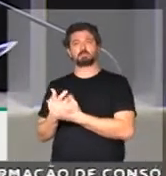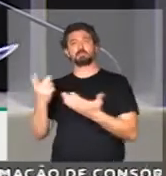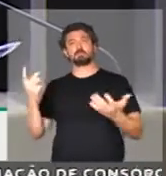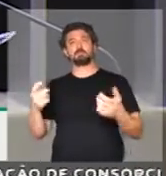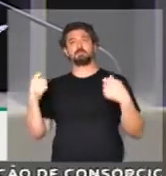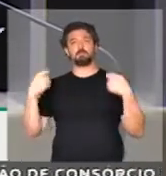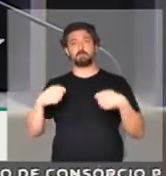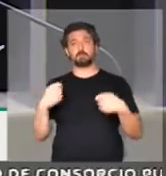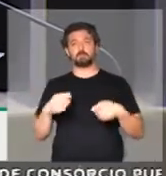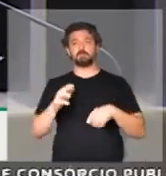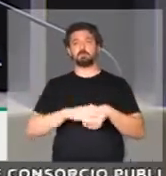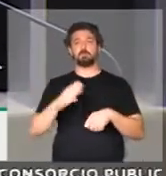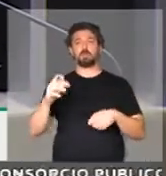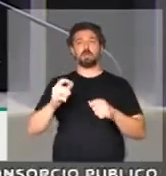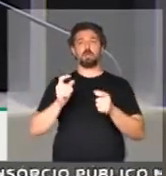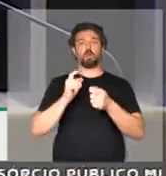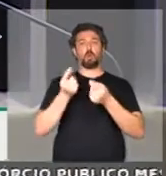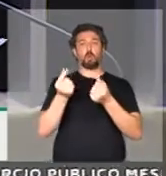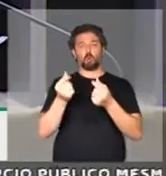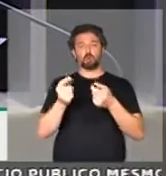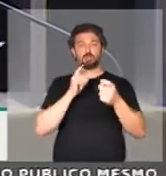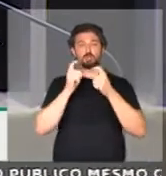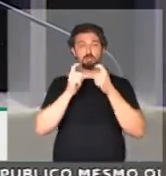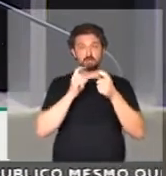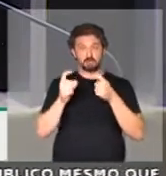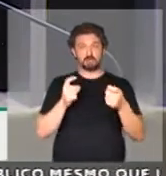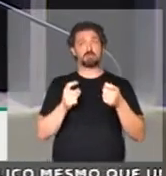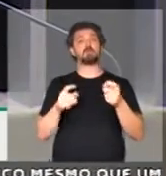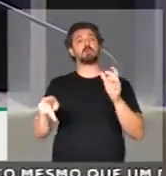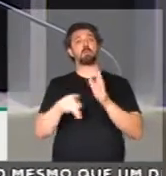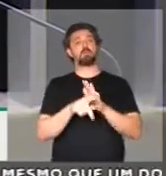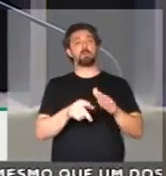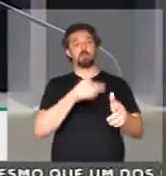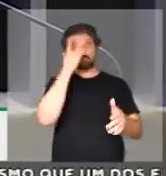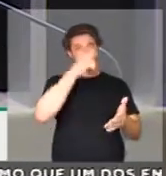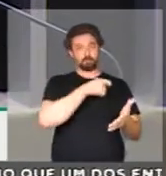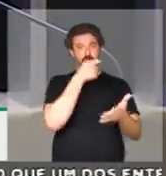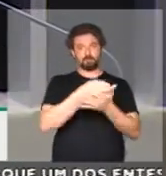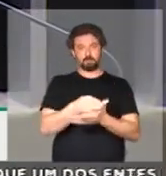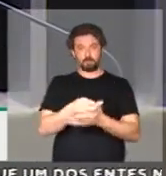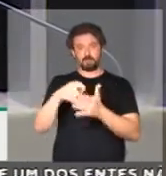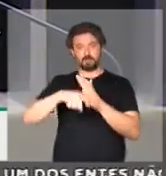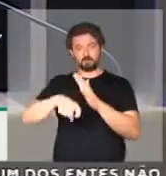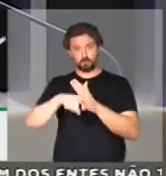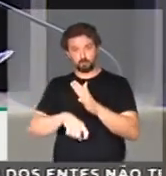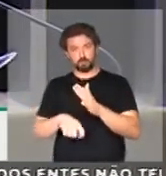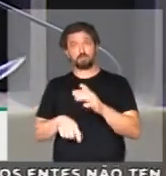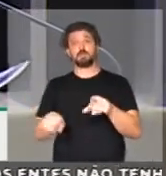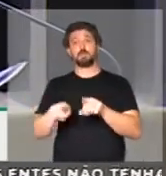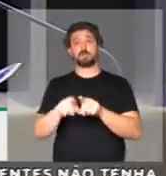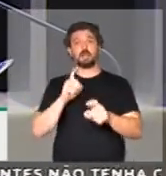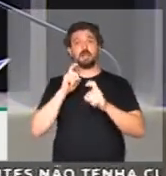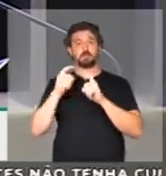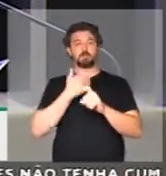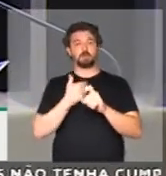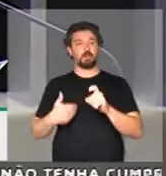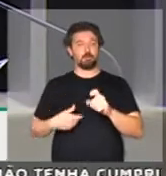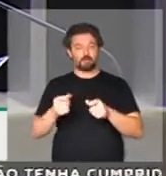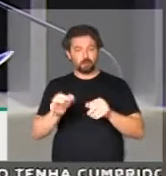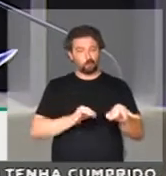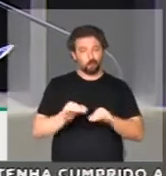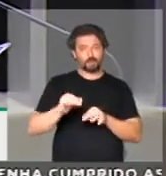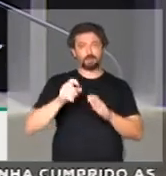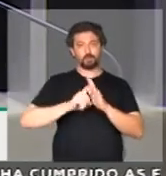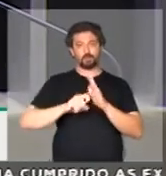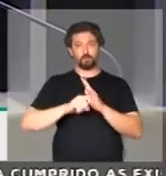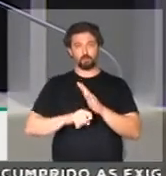exige um alto custo administrativo, tanto por parte do contribuinte quanto da administração tributária.